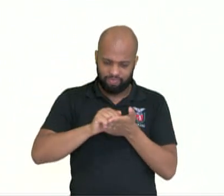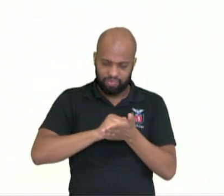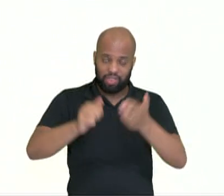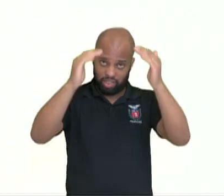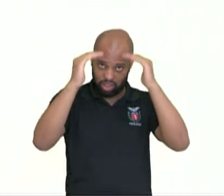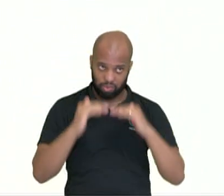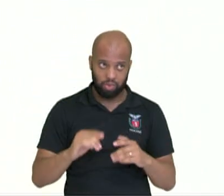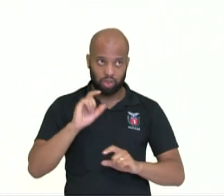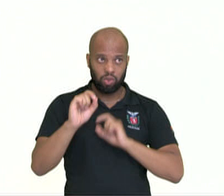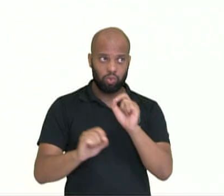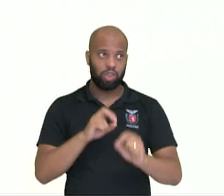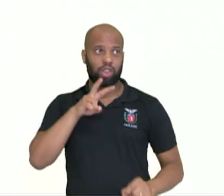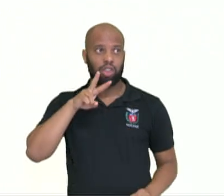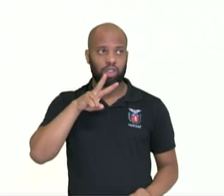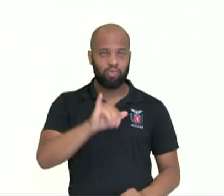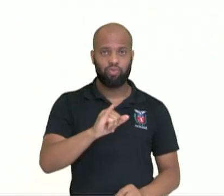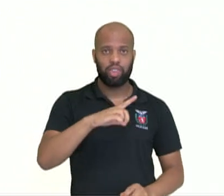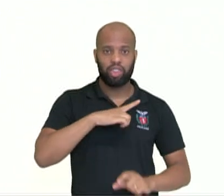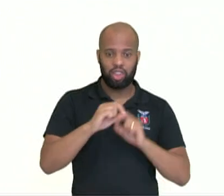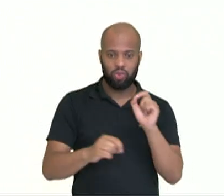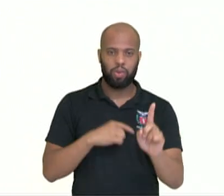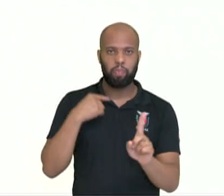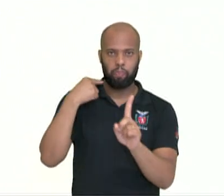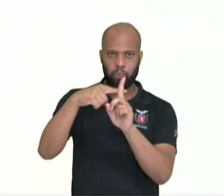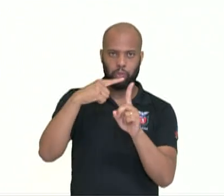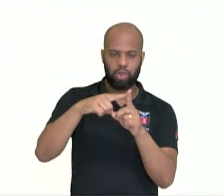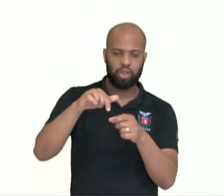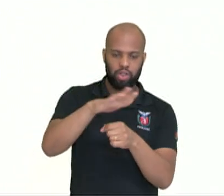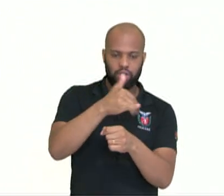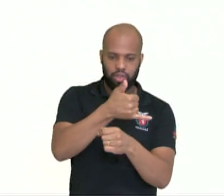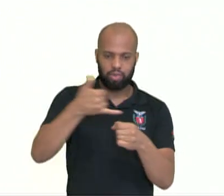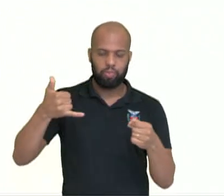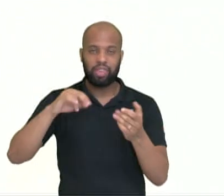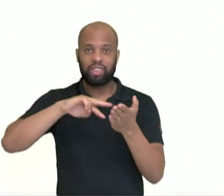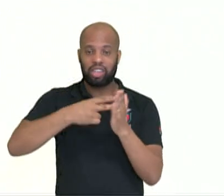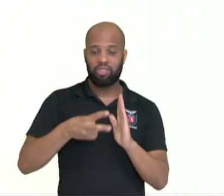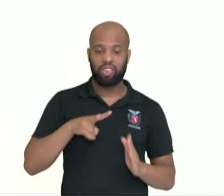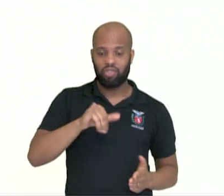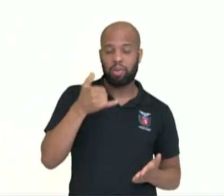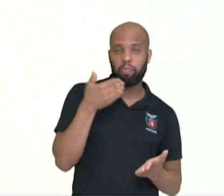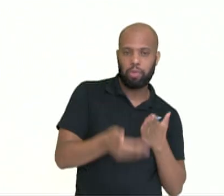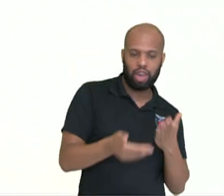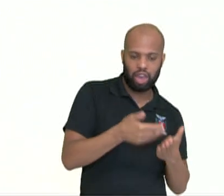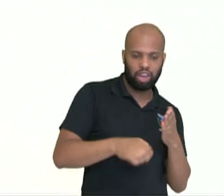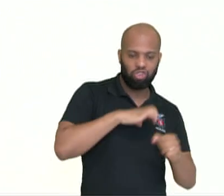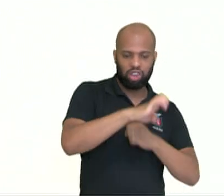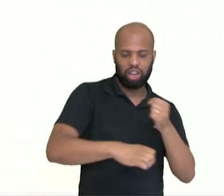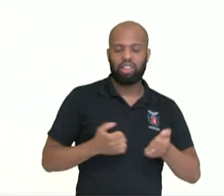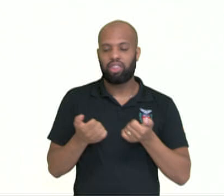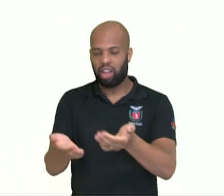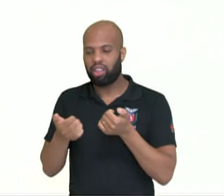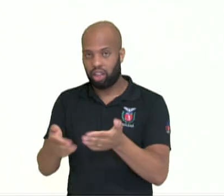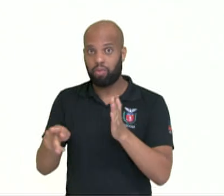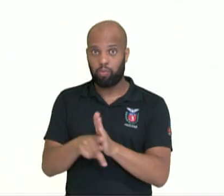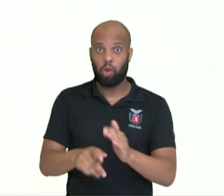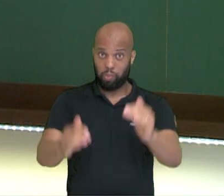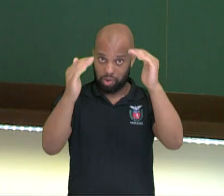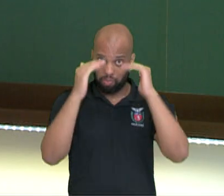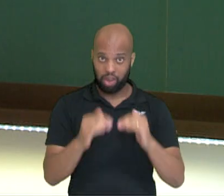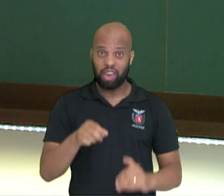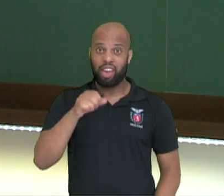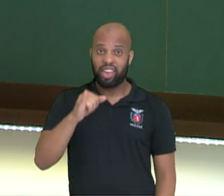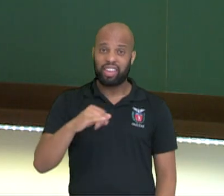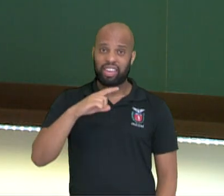a tendência é ele ter carga positiva, ele perder elétrons para os corpos que de baixo. Então, quanto